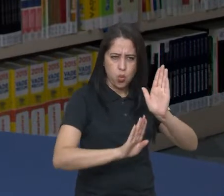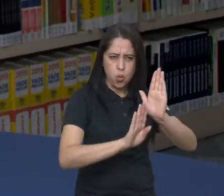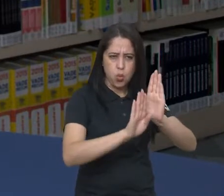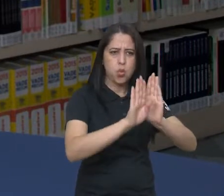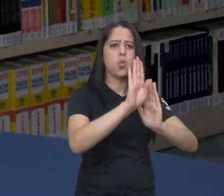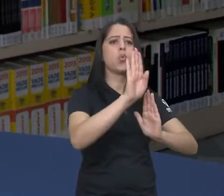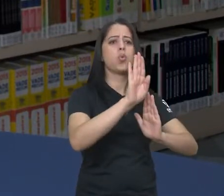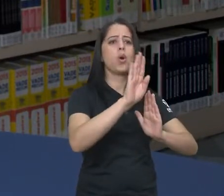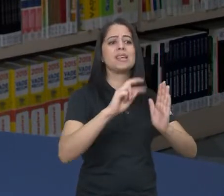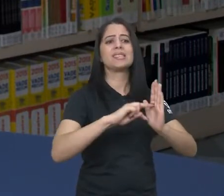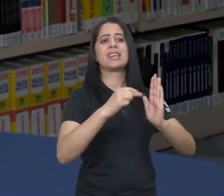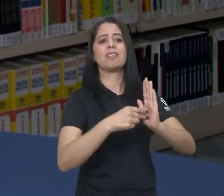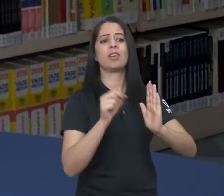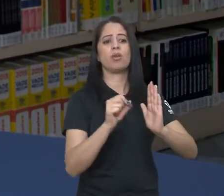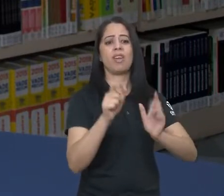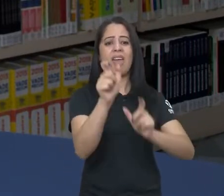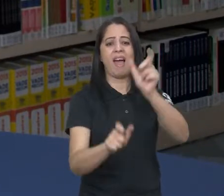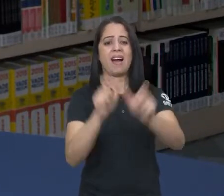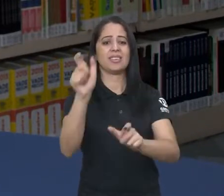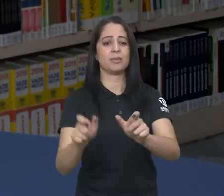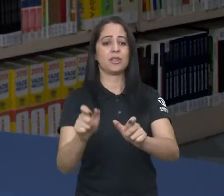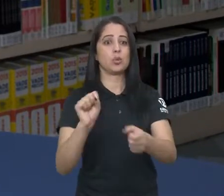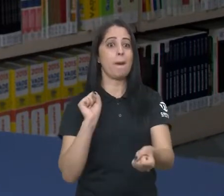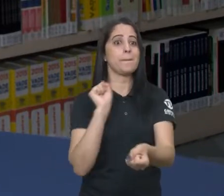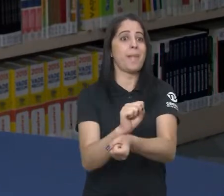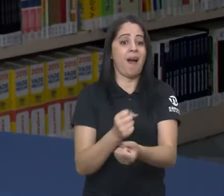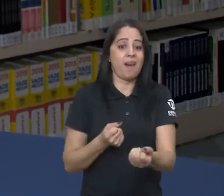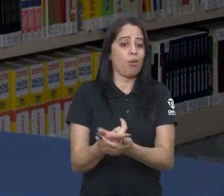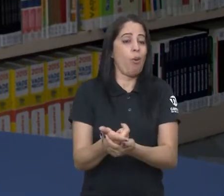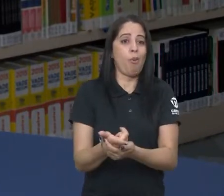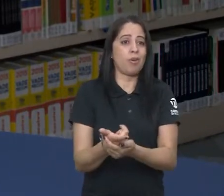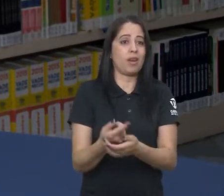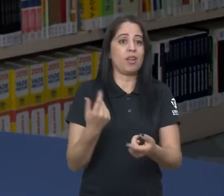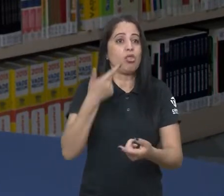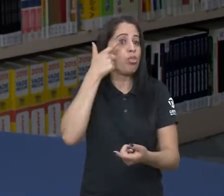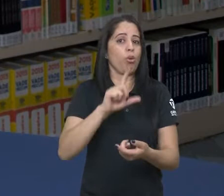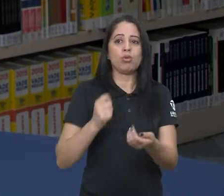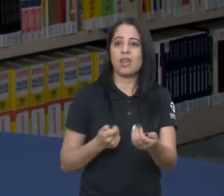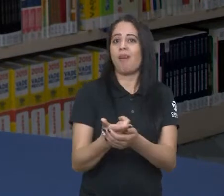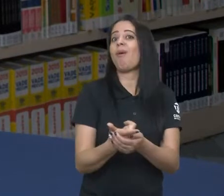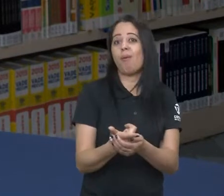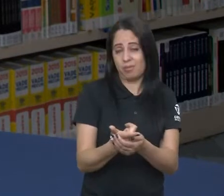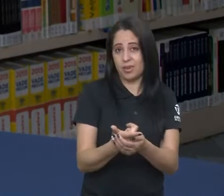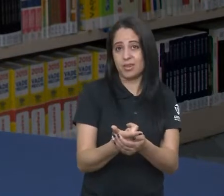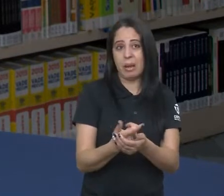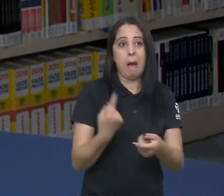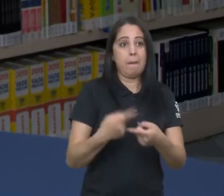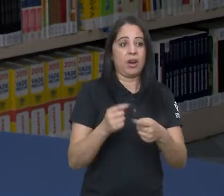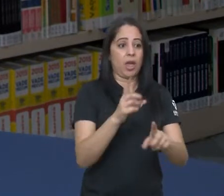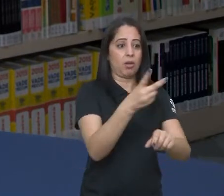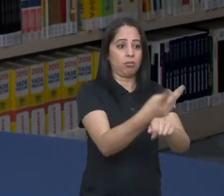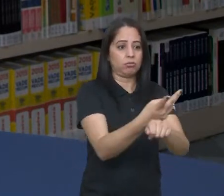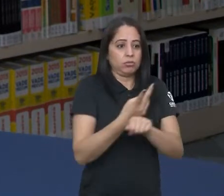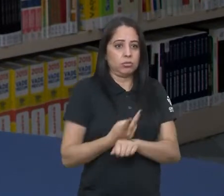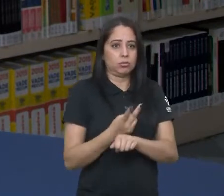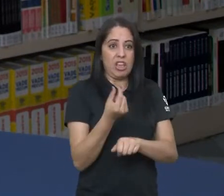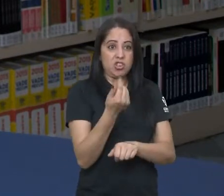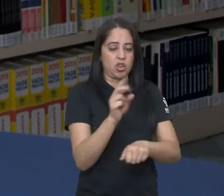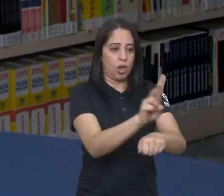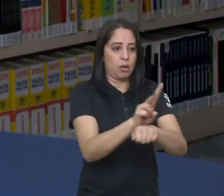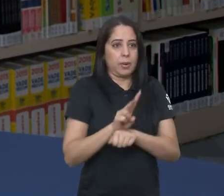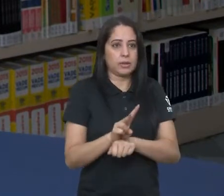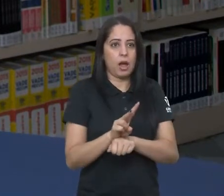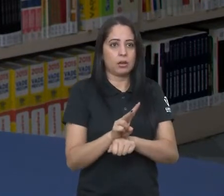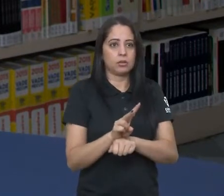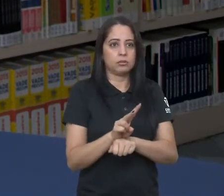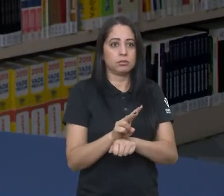Selic, as pessoas param de consumir, porque aí qualquer financiamento que você vai pegar fica mais caro,